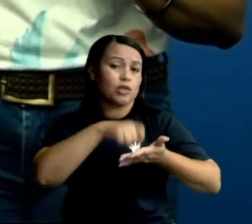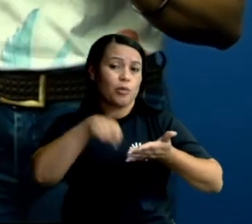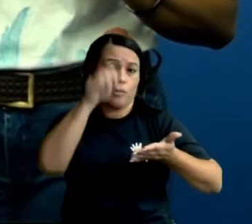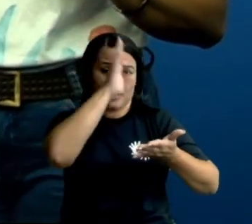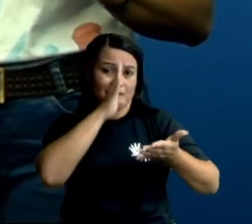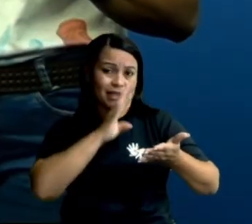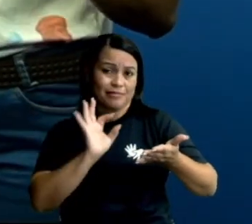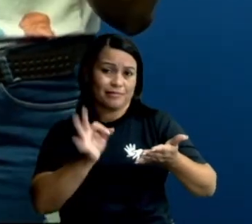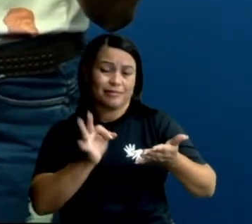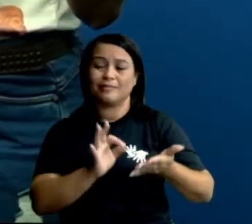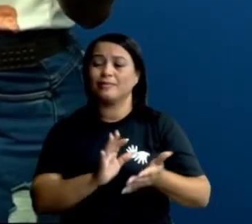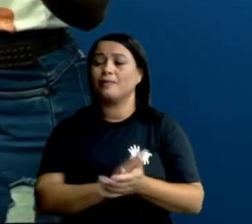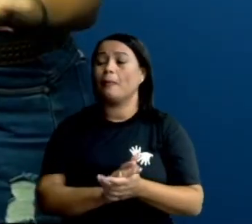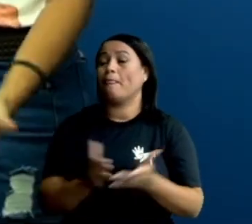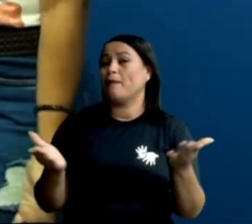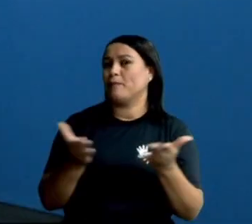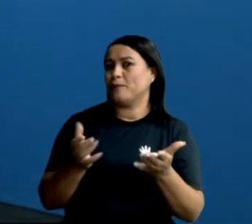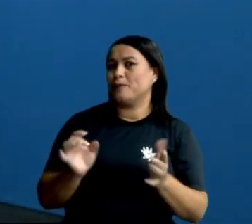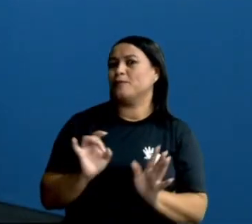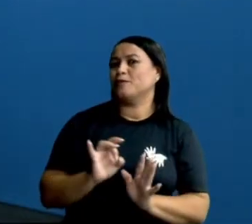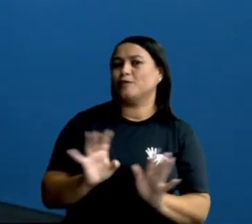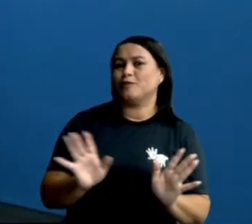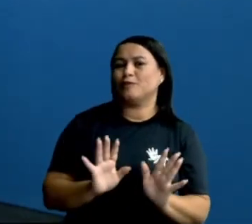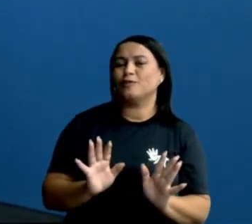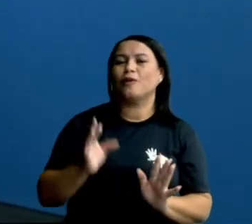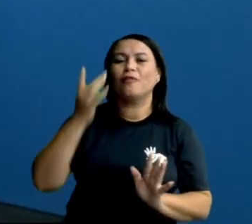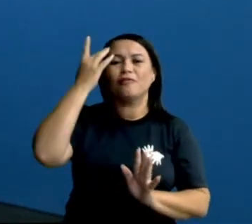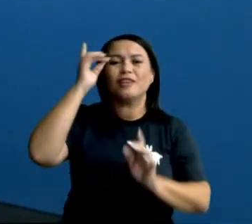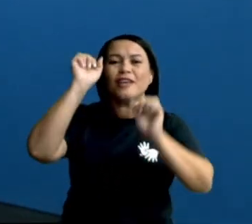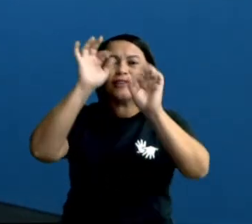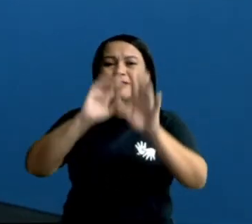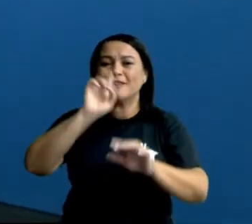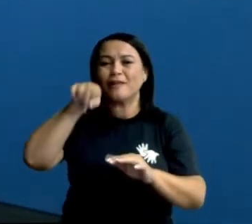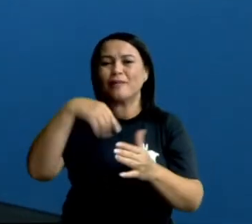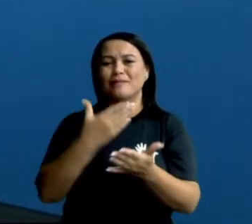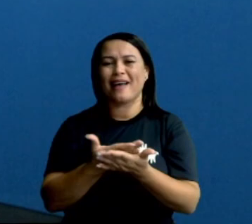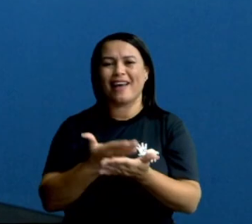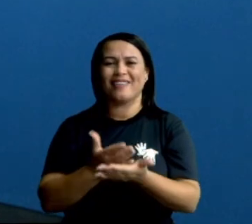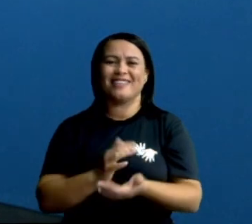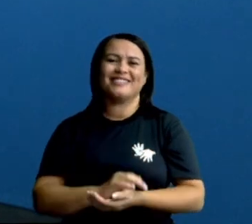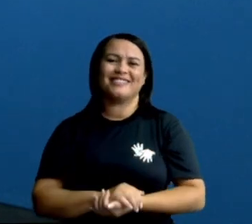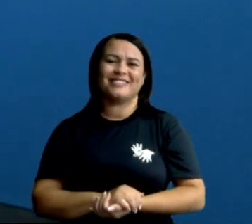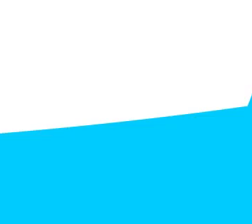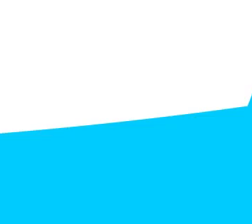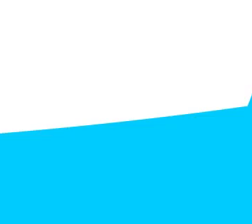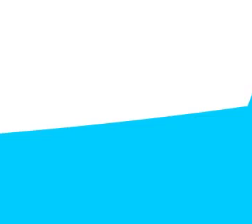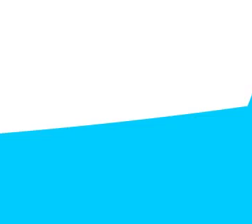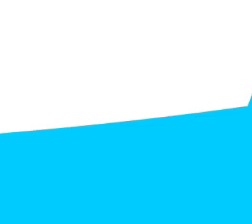E por hoje é só. Fiquem com Deus. Até a próxima aula.